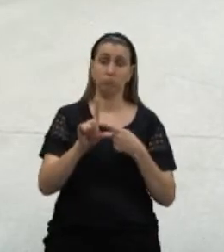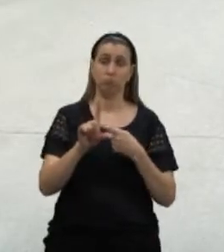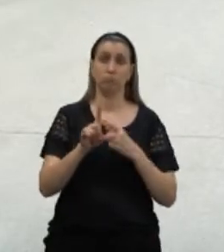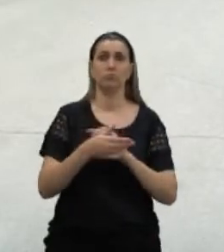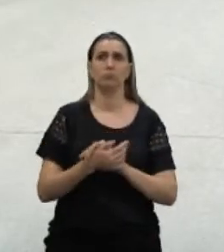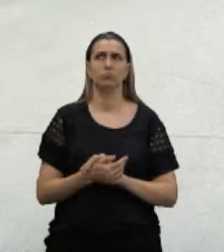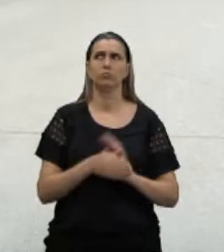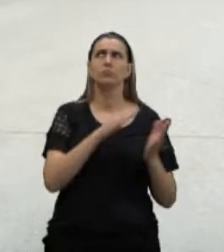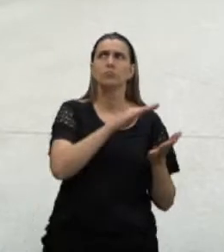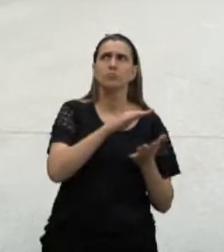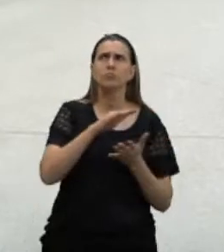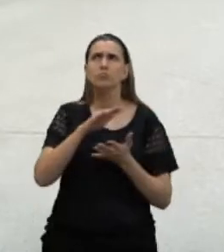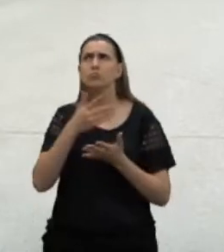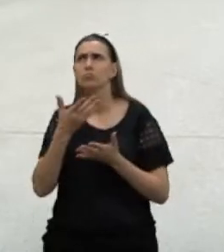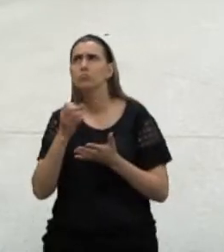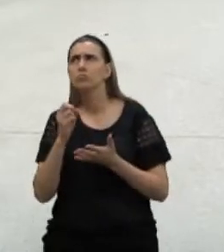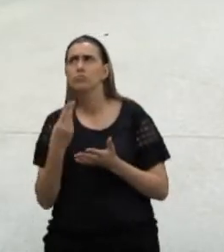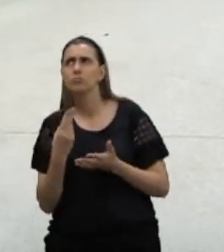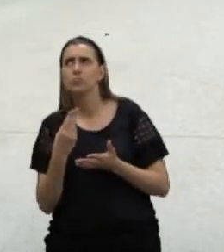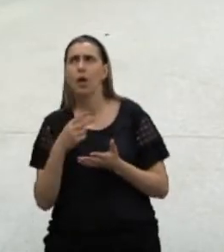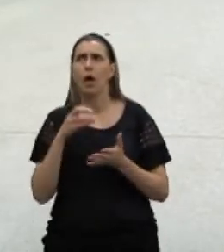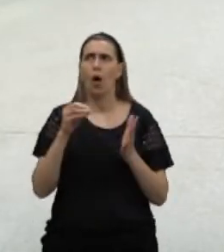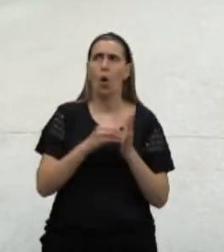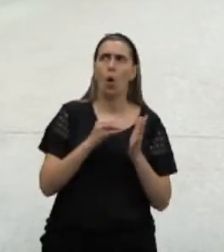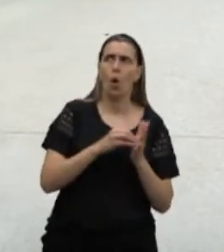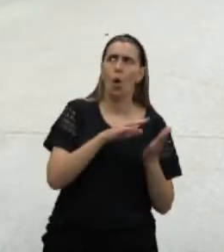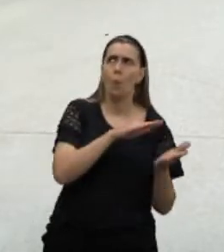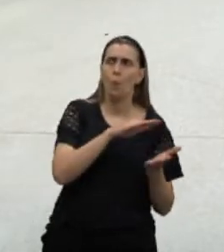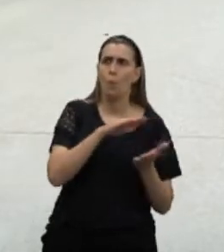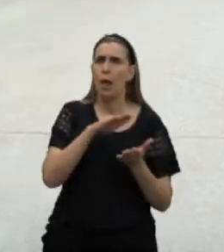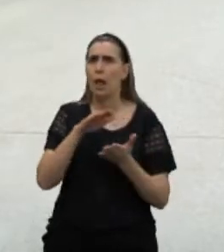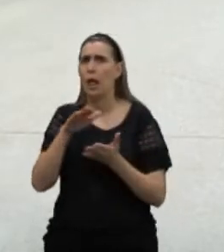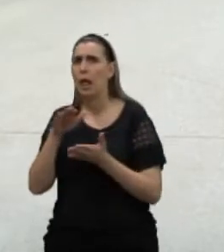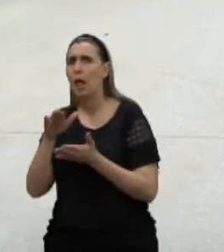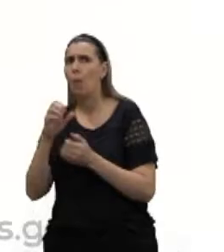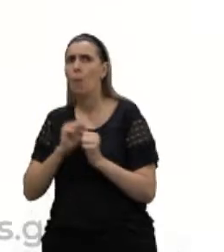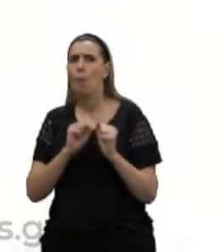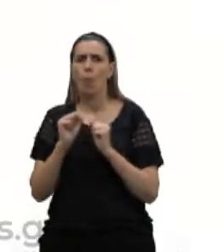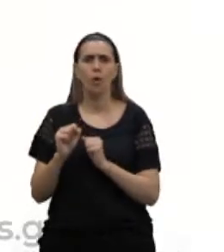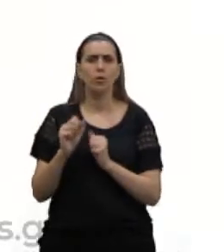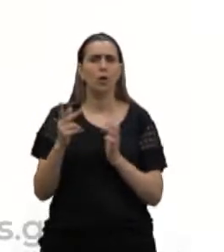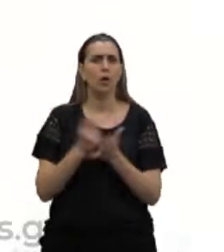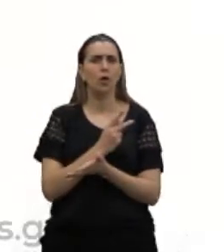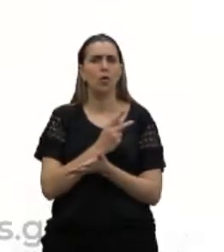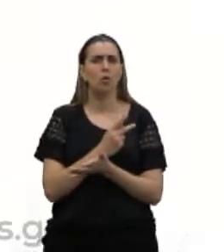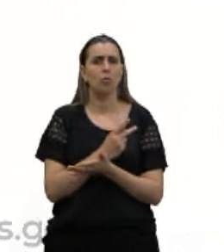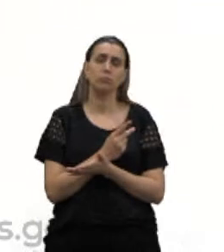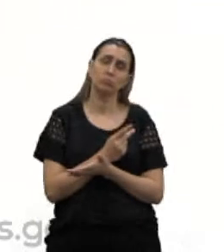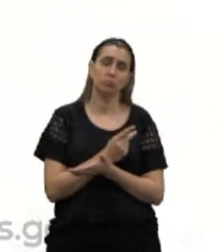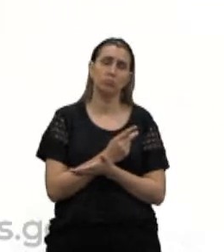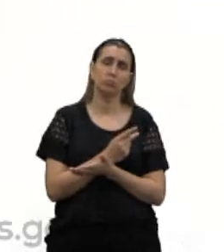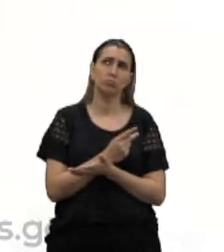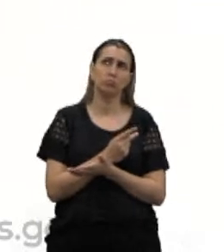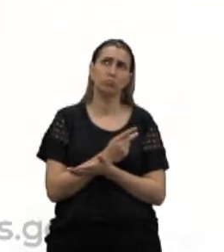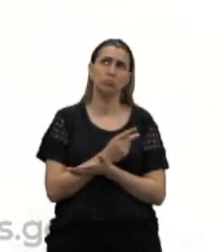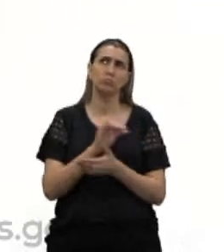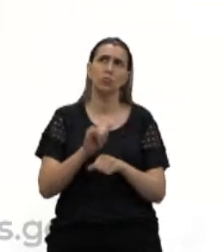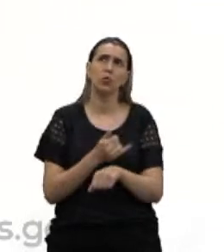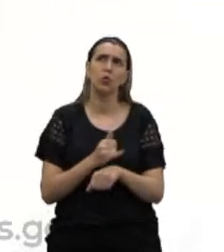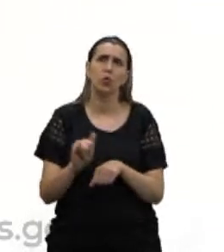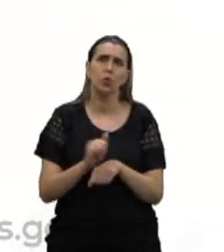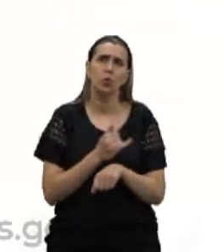o paralelismo ou a falta de paralelismo pode acontecer como um